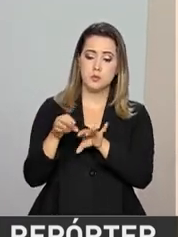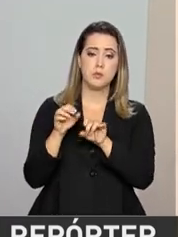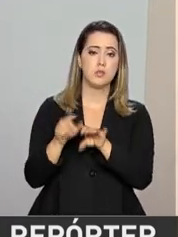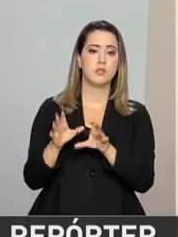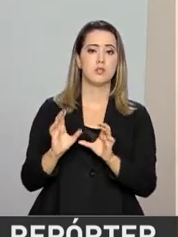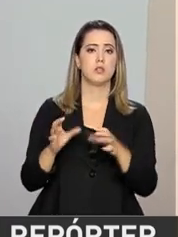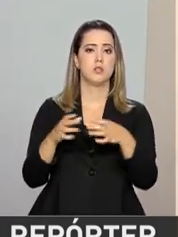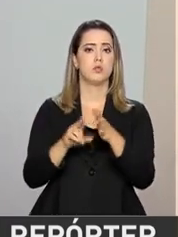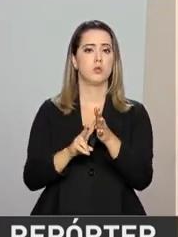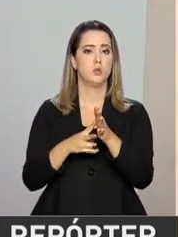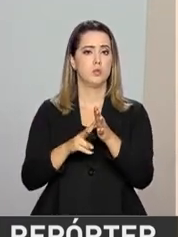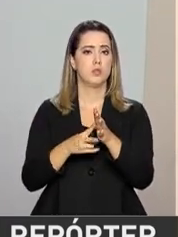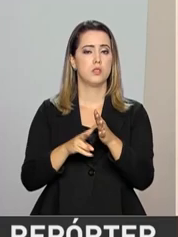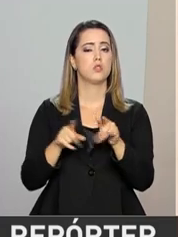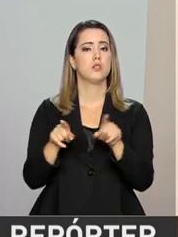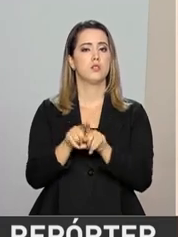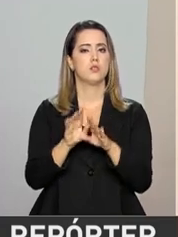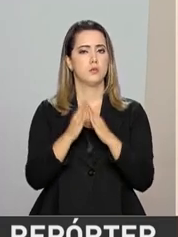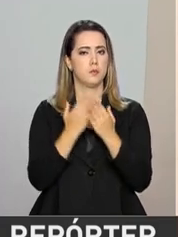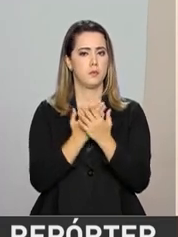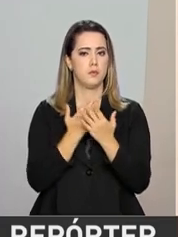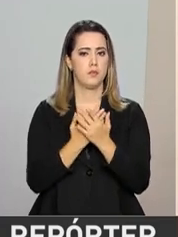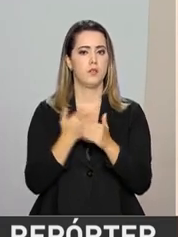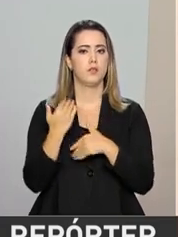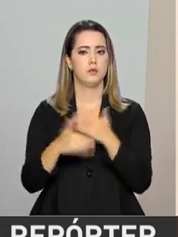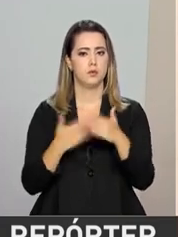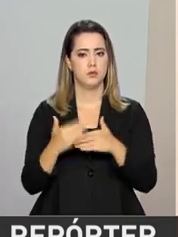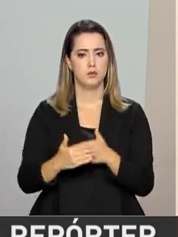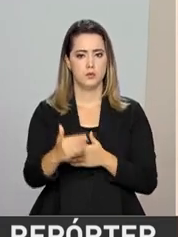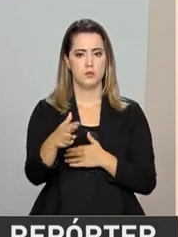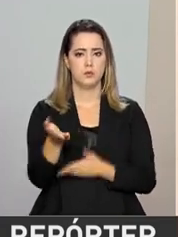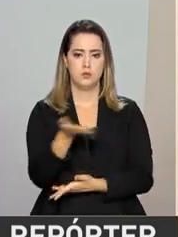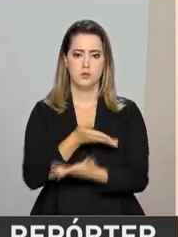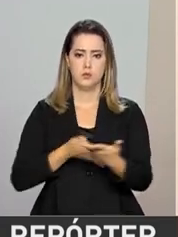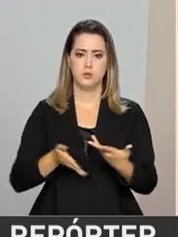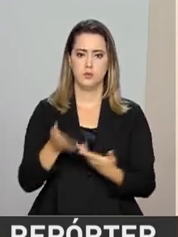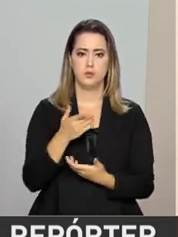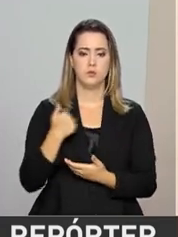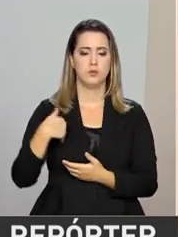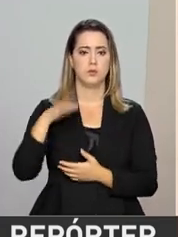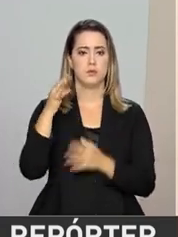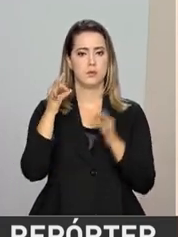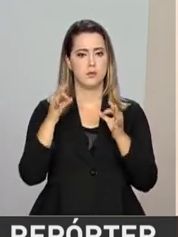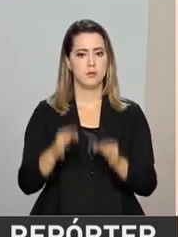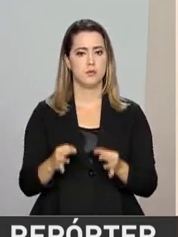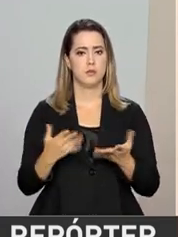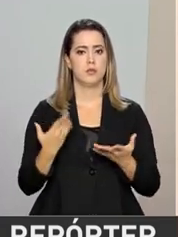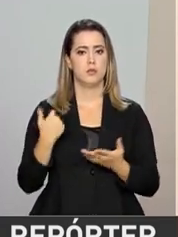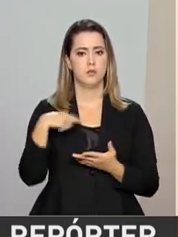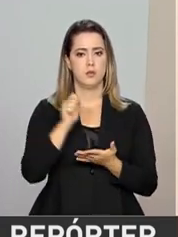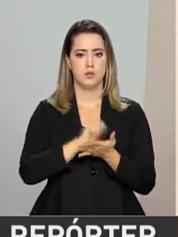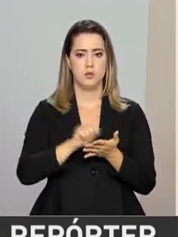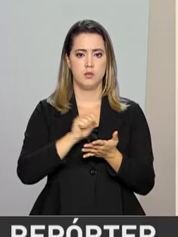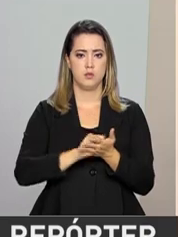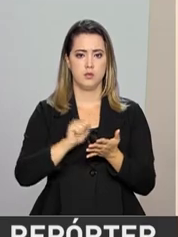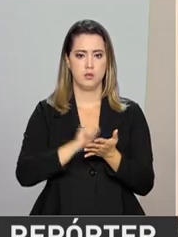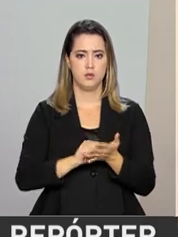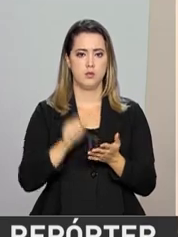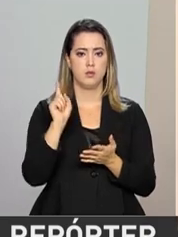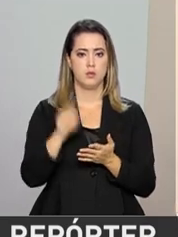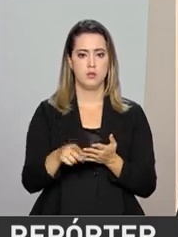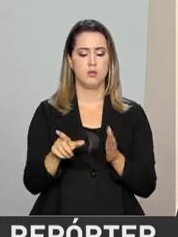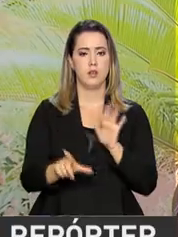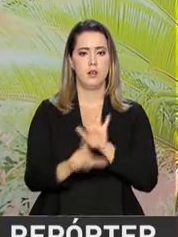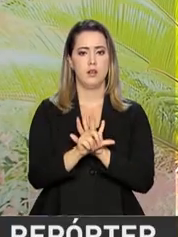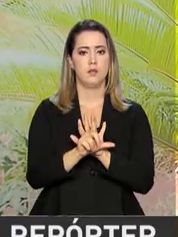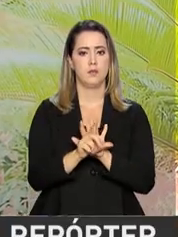os sindicatos e as escolas para, a partir de agora, a negociação ser levada muito a sério, porque o que está escrito na convenção é